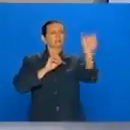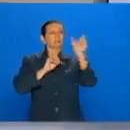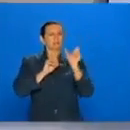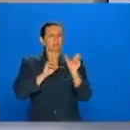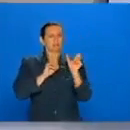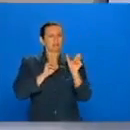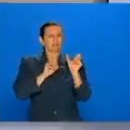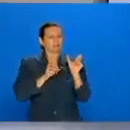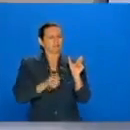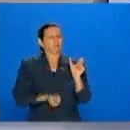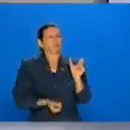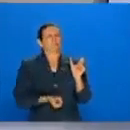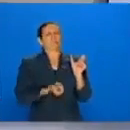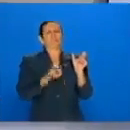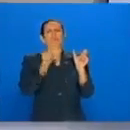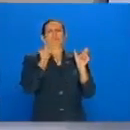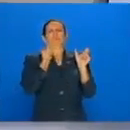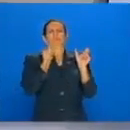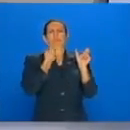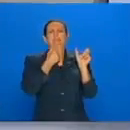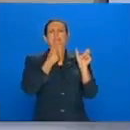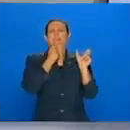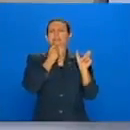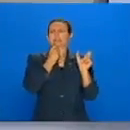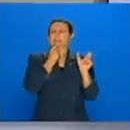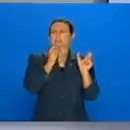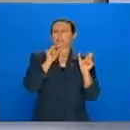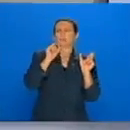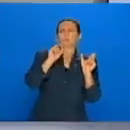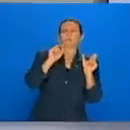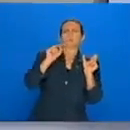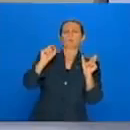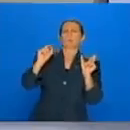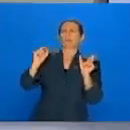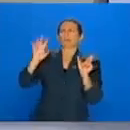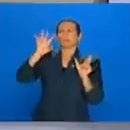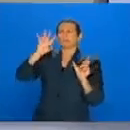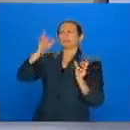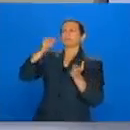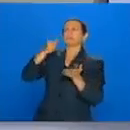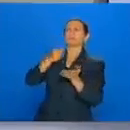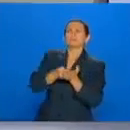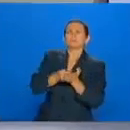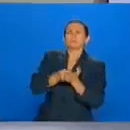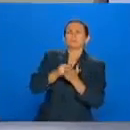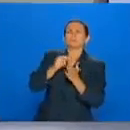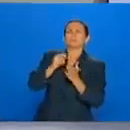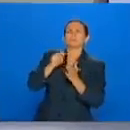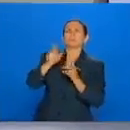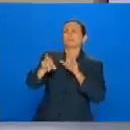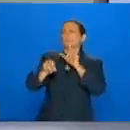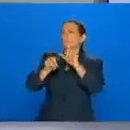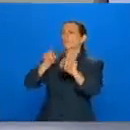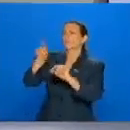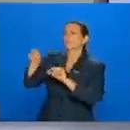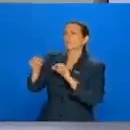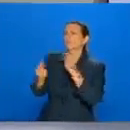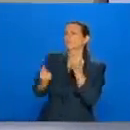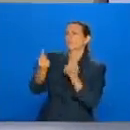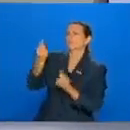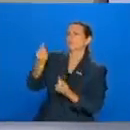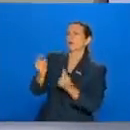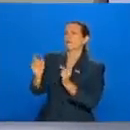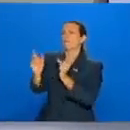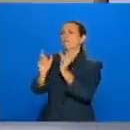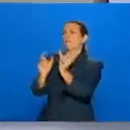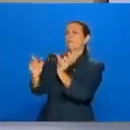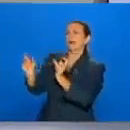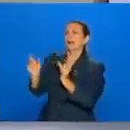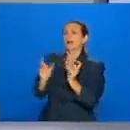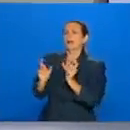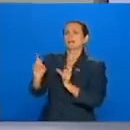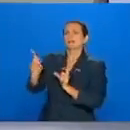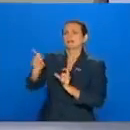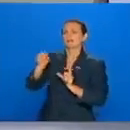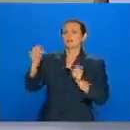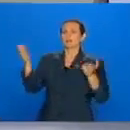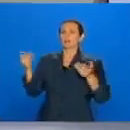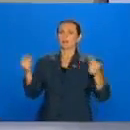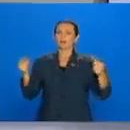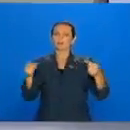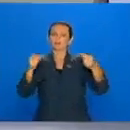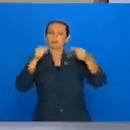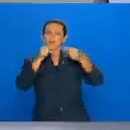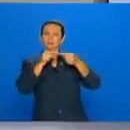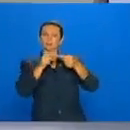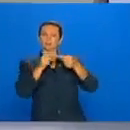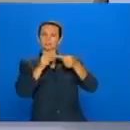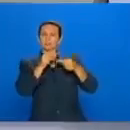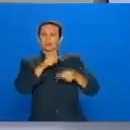na língua-fonte que necessitam tomadas de decisão e ou escolhas para adequá-los ao entendimento